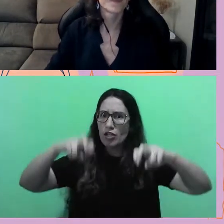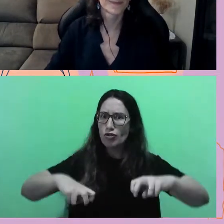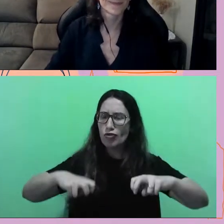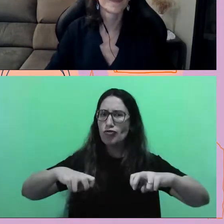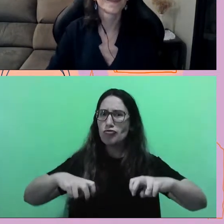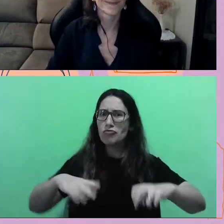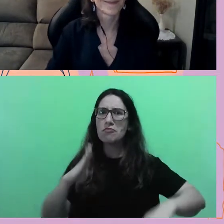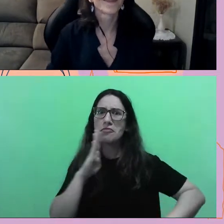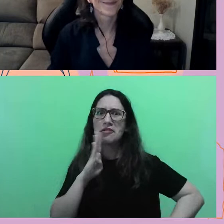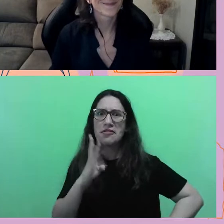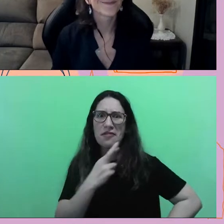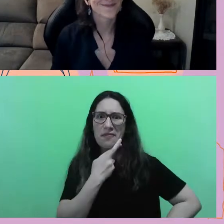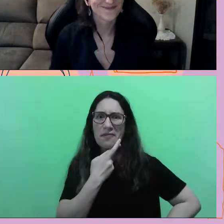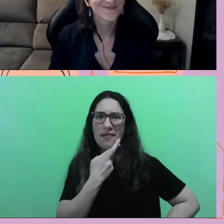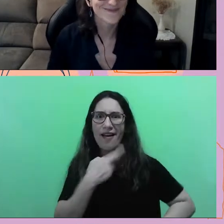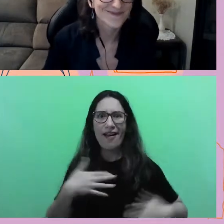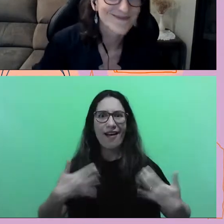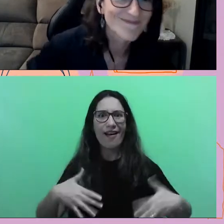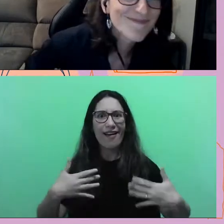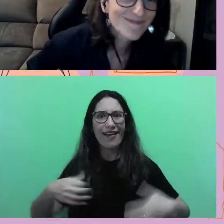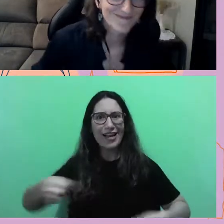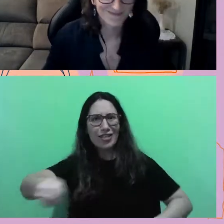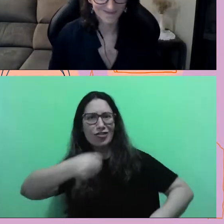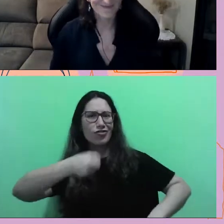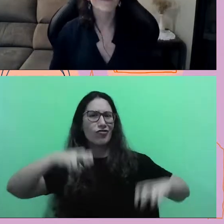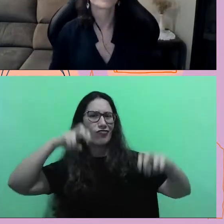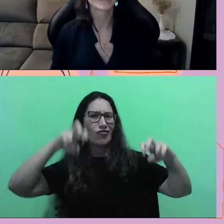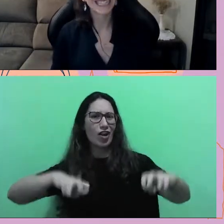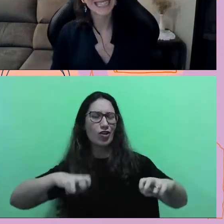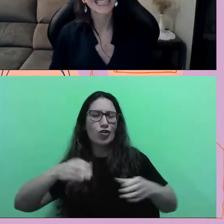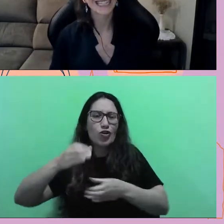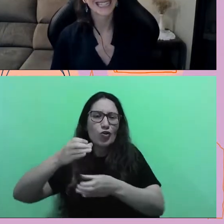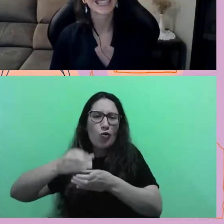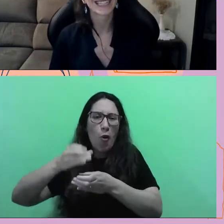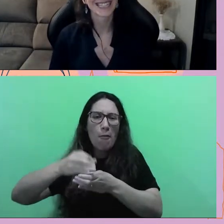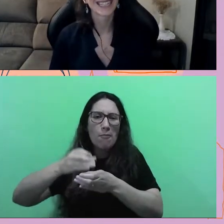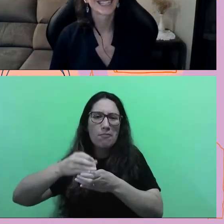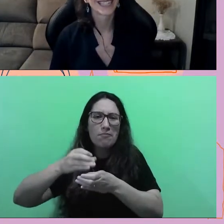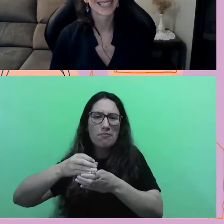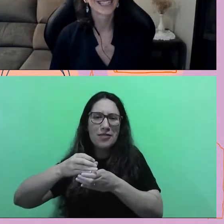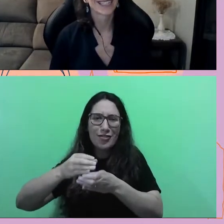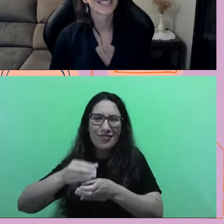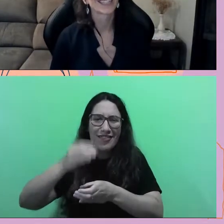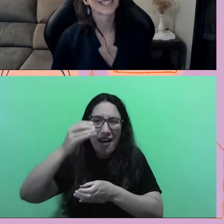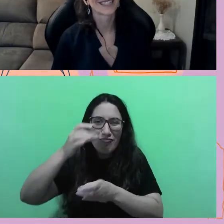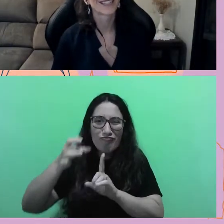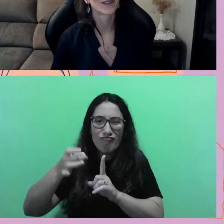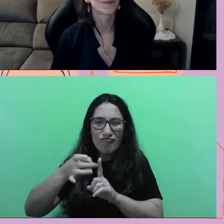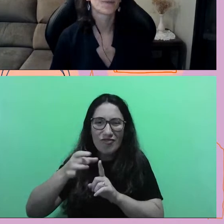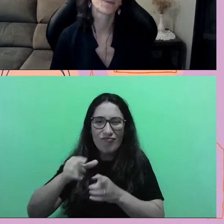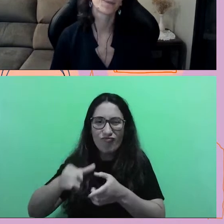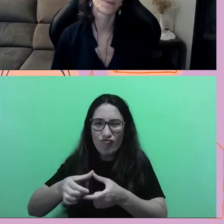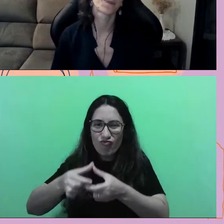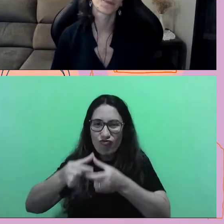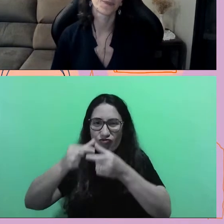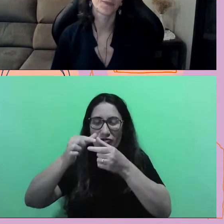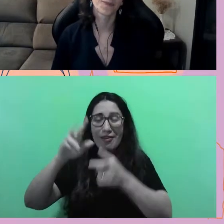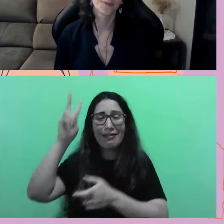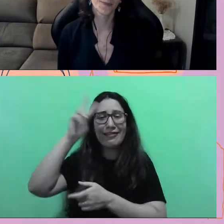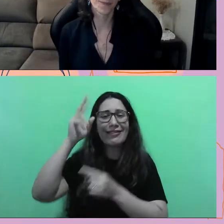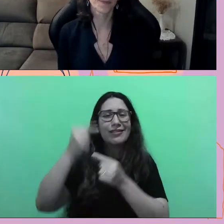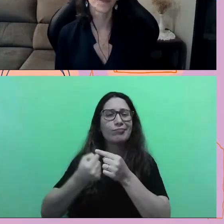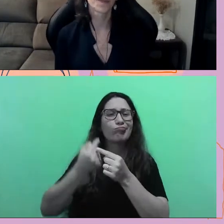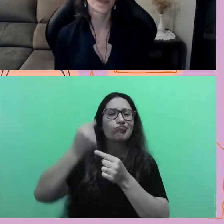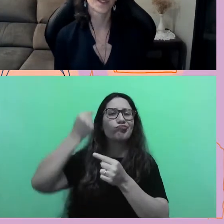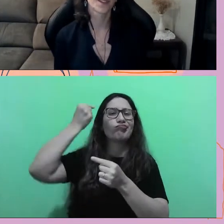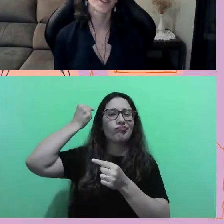boteco, tomar uma cerveja naquele copinho, né, americano. E lembro até hoje, o rapaz